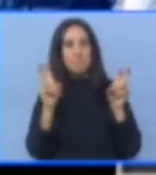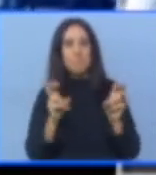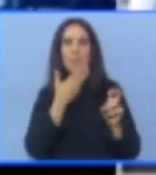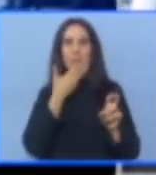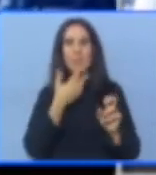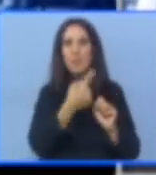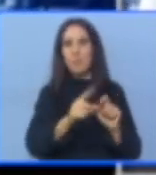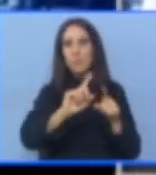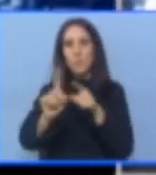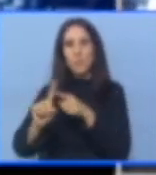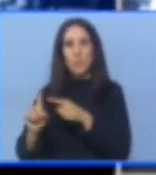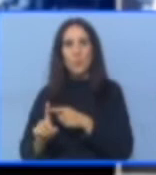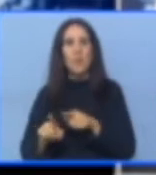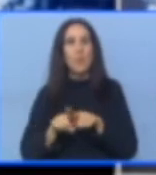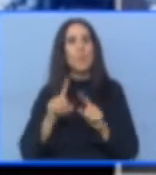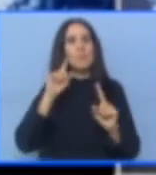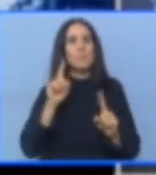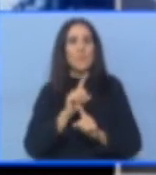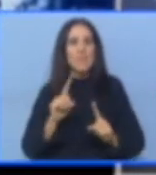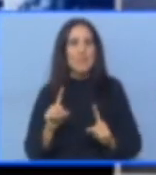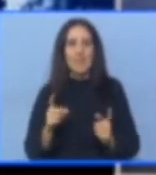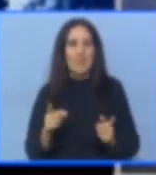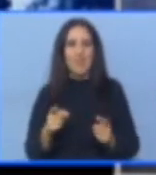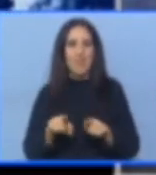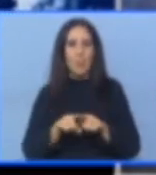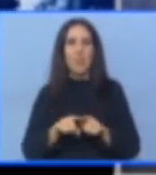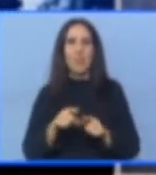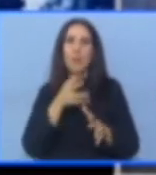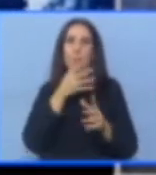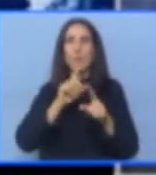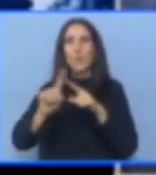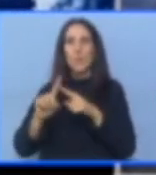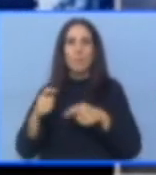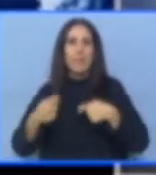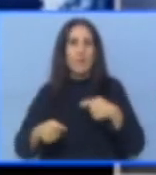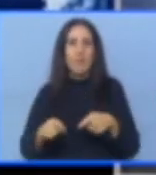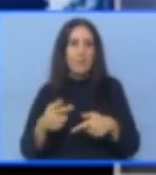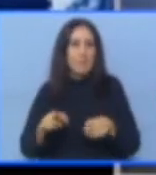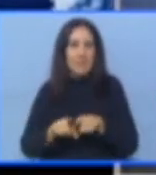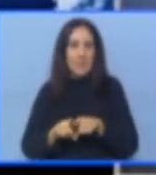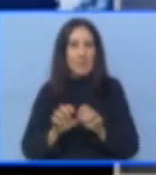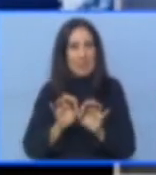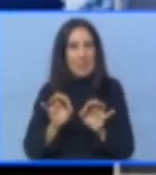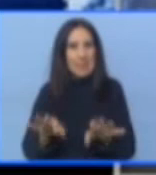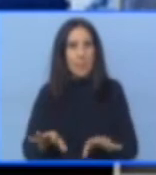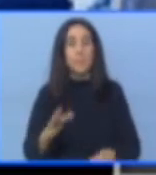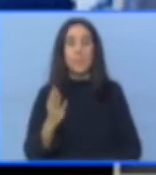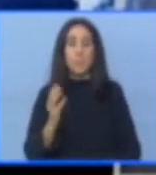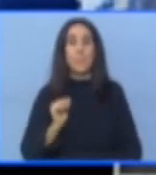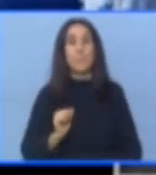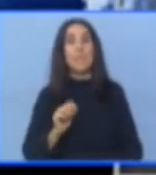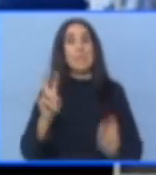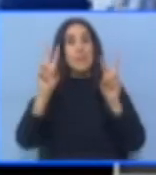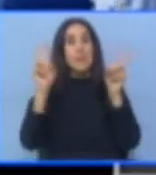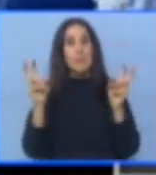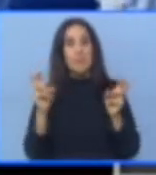instrumentos, desde as palhetas ao sopro, digamos, aos metais, à percussão. Isto é, tem um tema